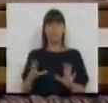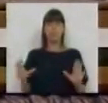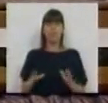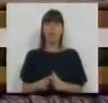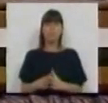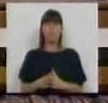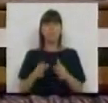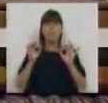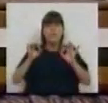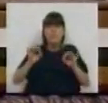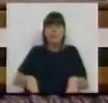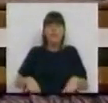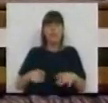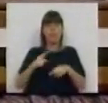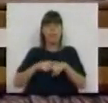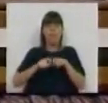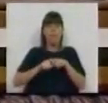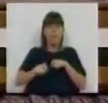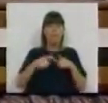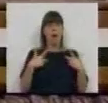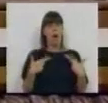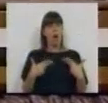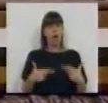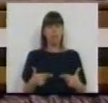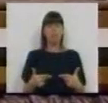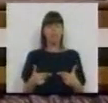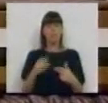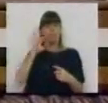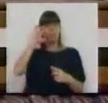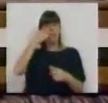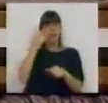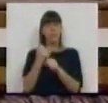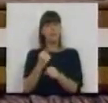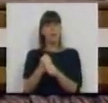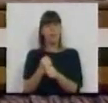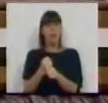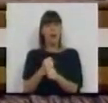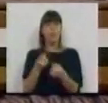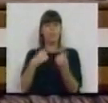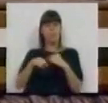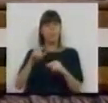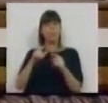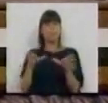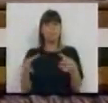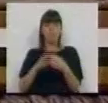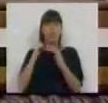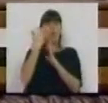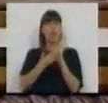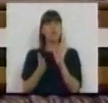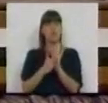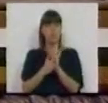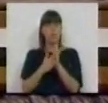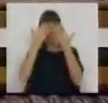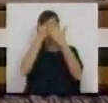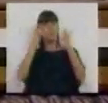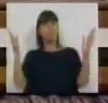Portugal para pôr fim ao ciclo de austeridade e de ataque ao trabalho e ao projeto constitucional